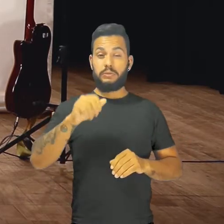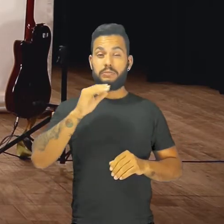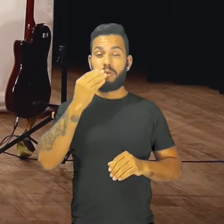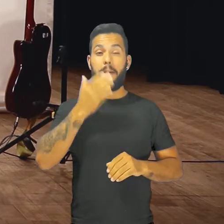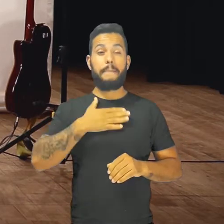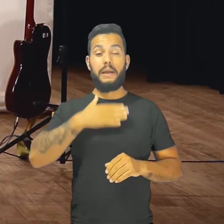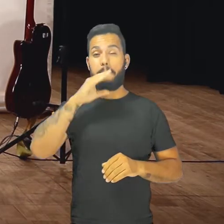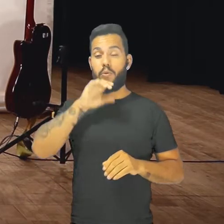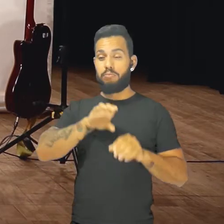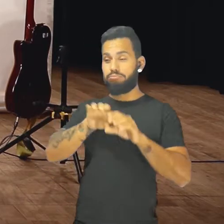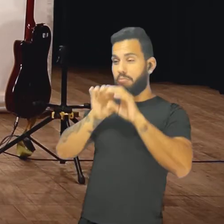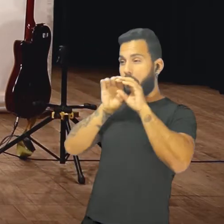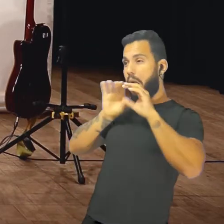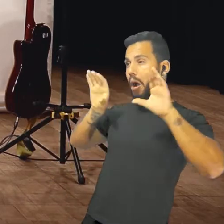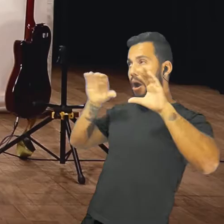lobo.